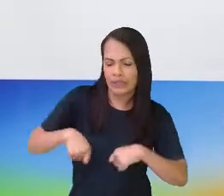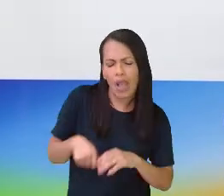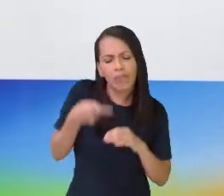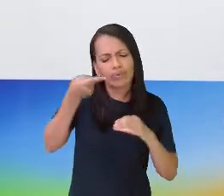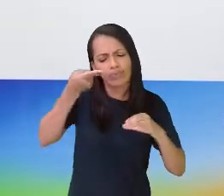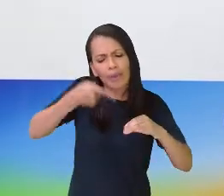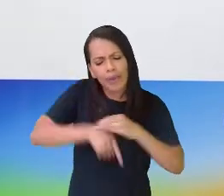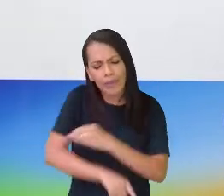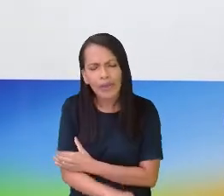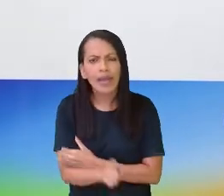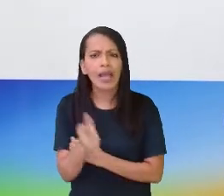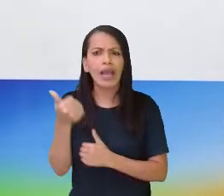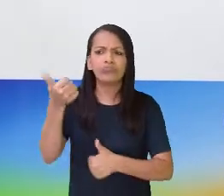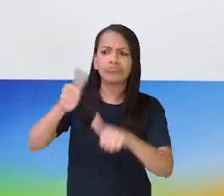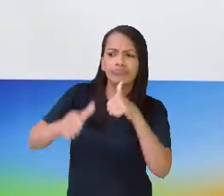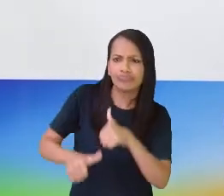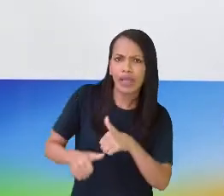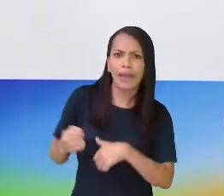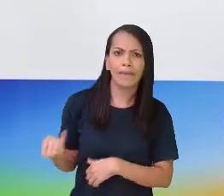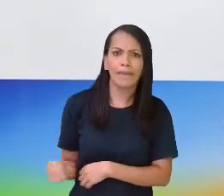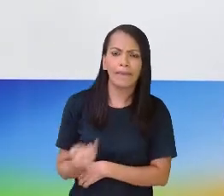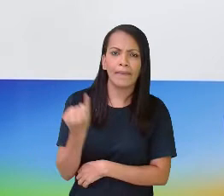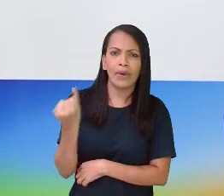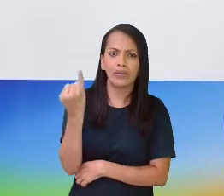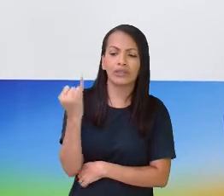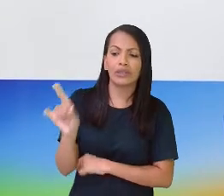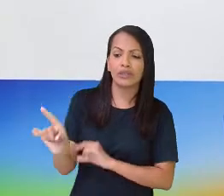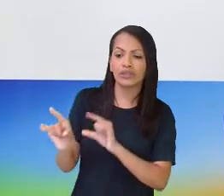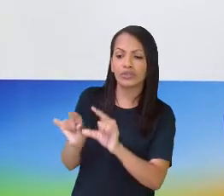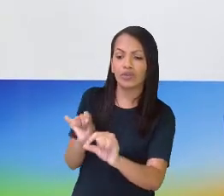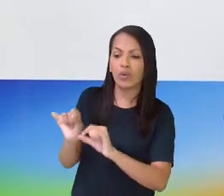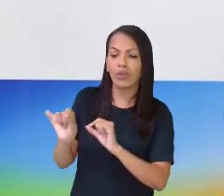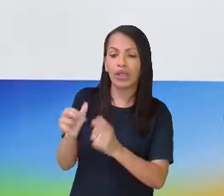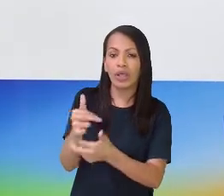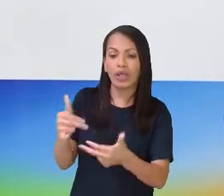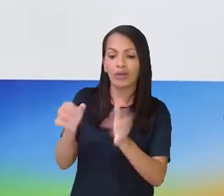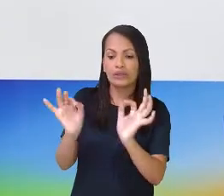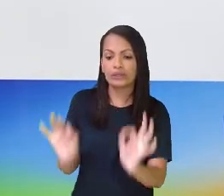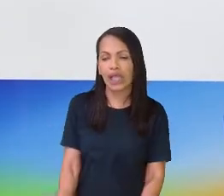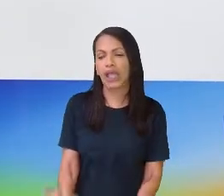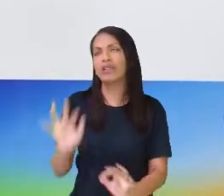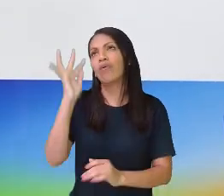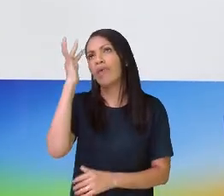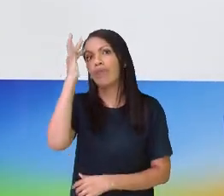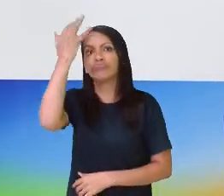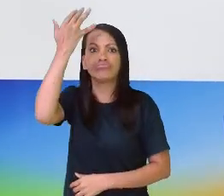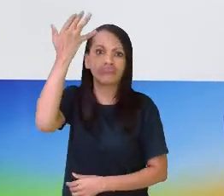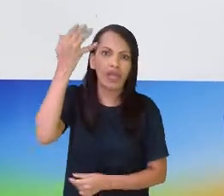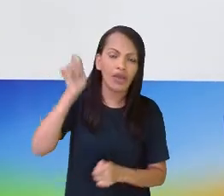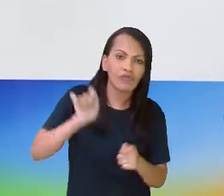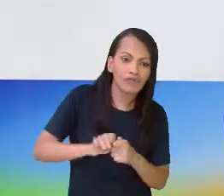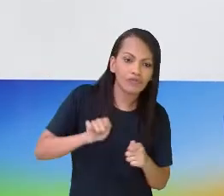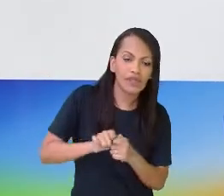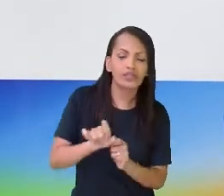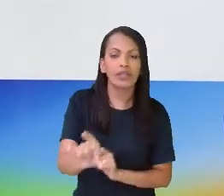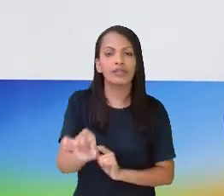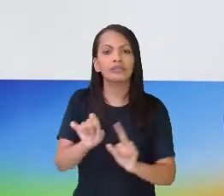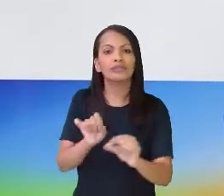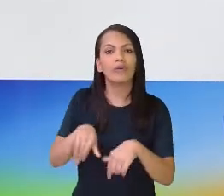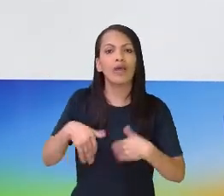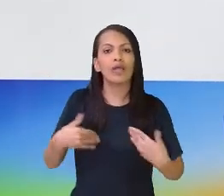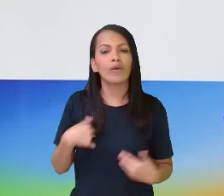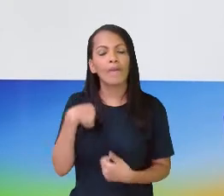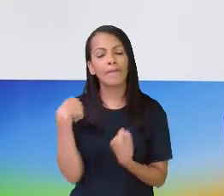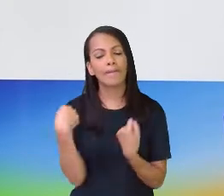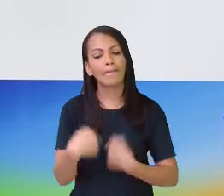de avaliação importante para que a gente selecione, para que a gente tome decisões, para que a gente faça escolhas. Então, a